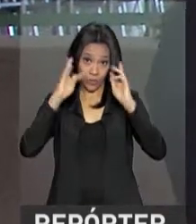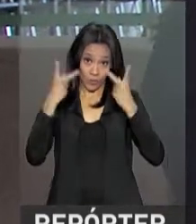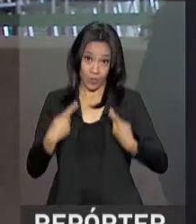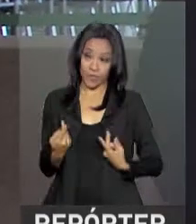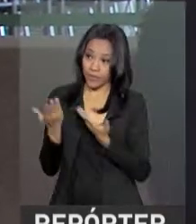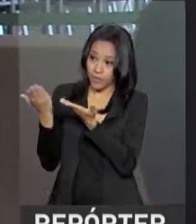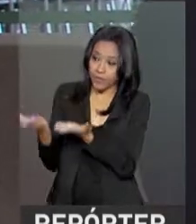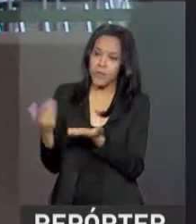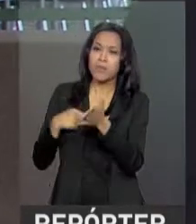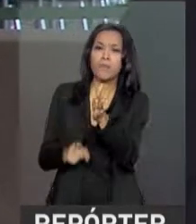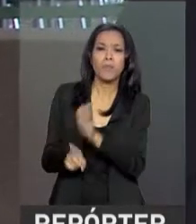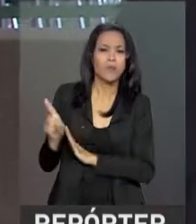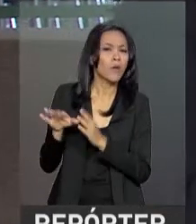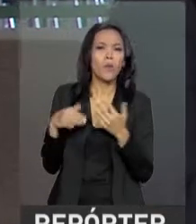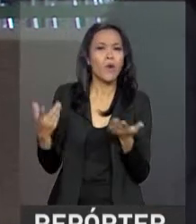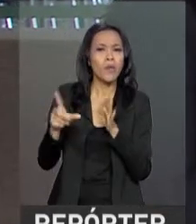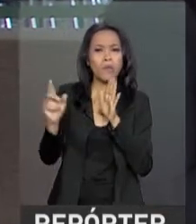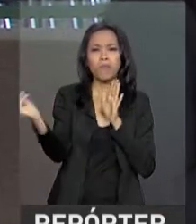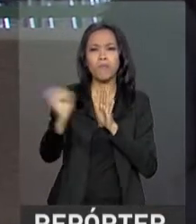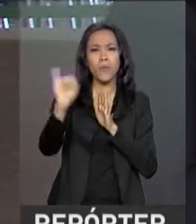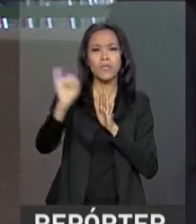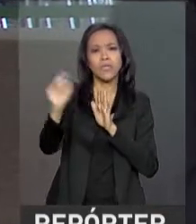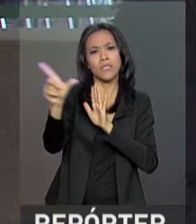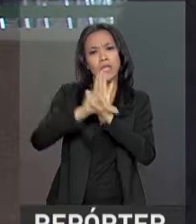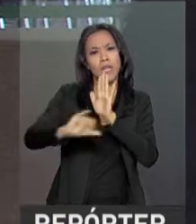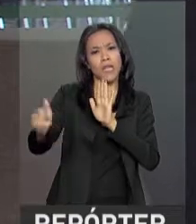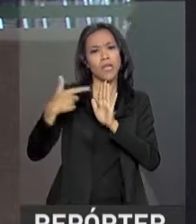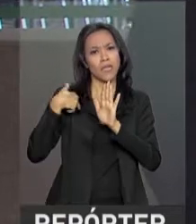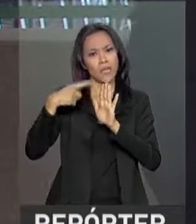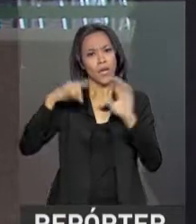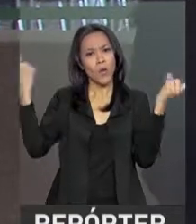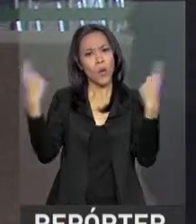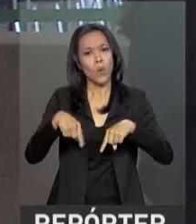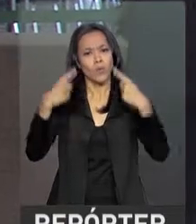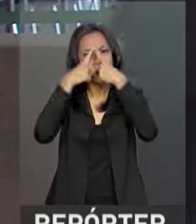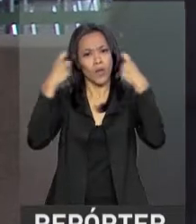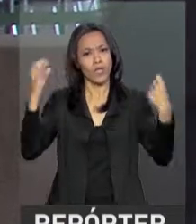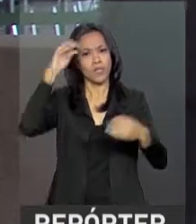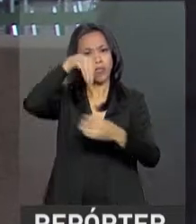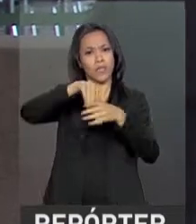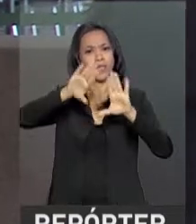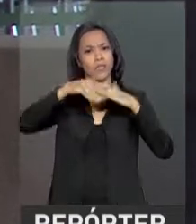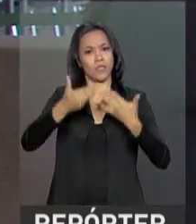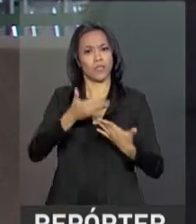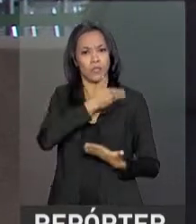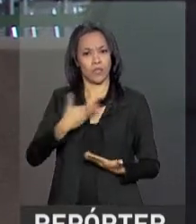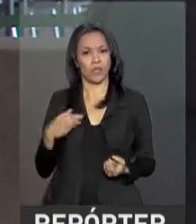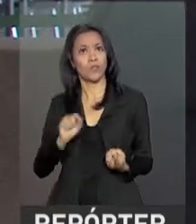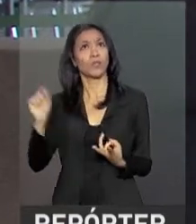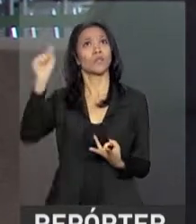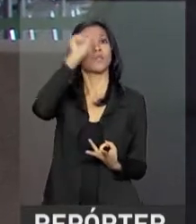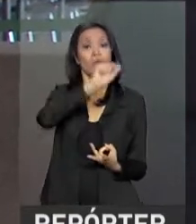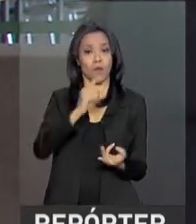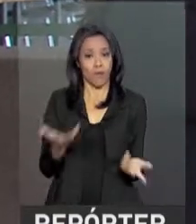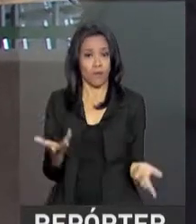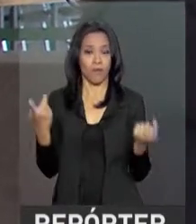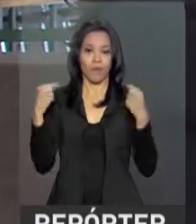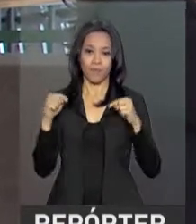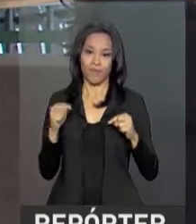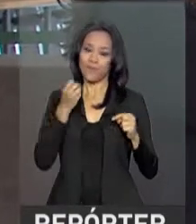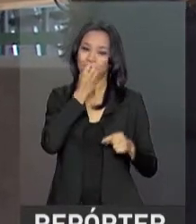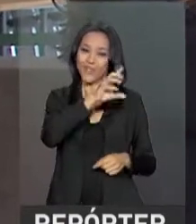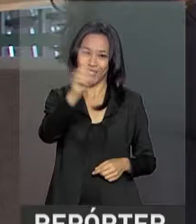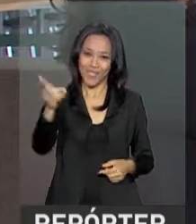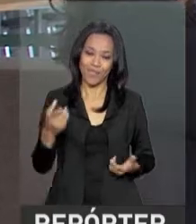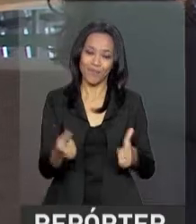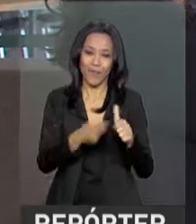primeiro de você qual a importância de ter uma lei que fale sobre combate à violência dentro das escolas. Bom dia, Márcia. Eu gostaria primeiro de iniciar